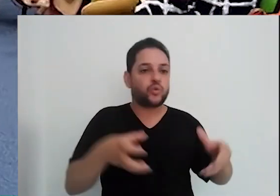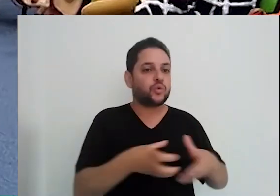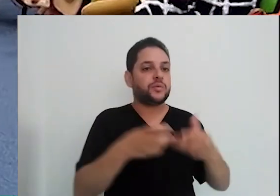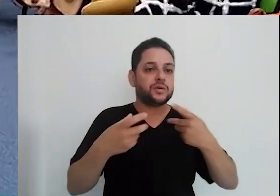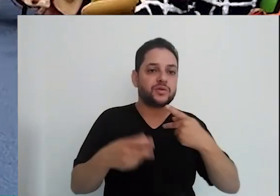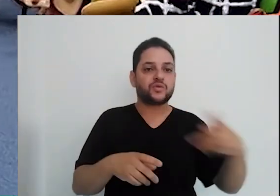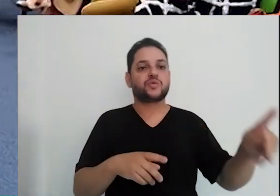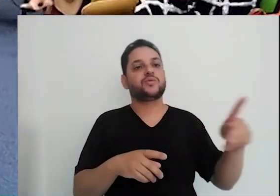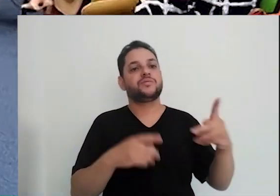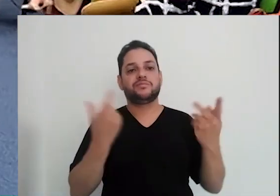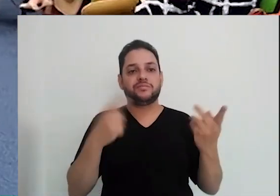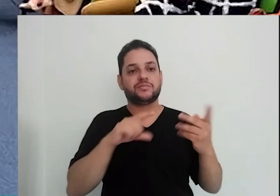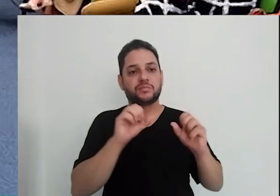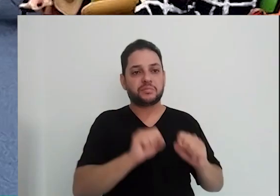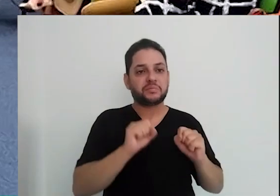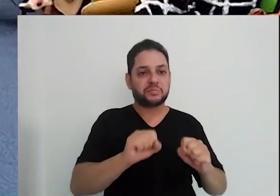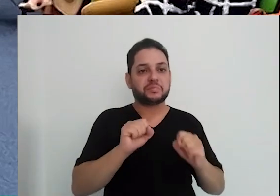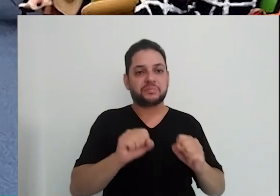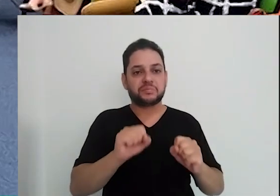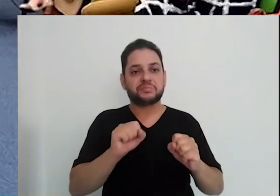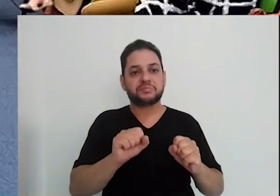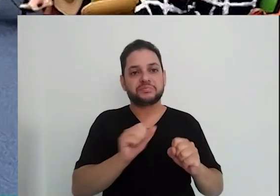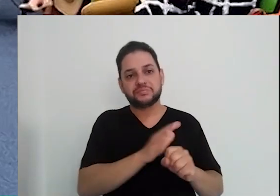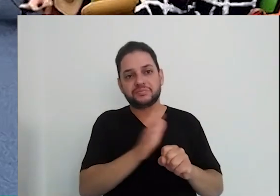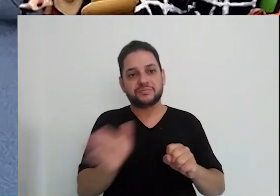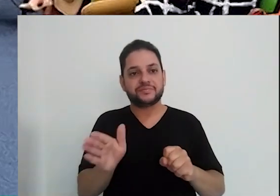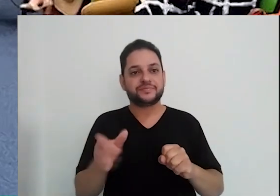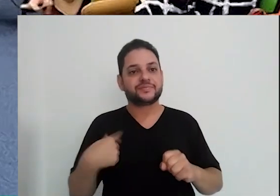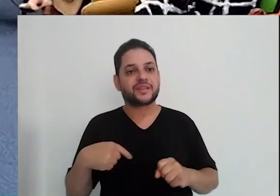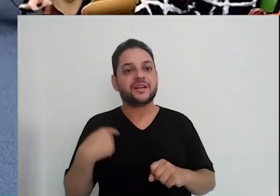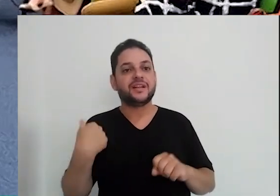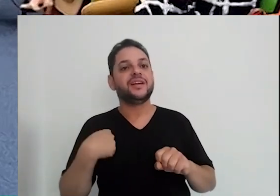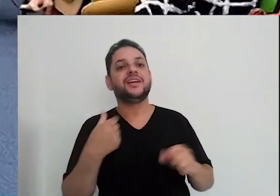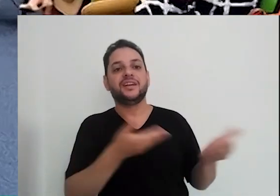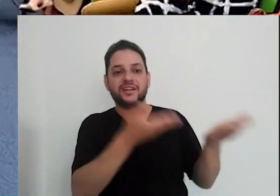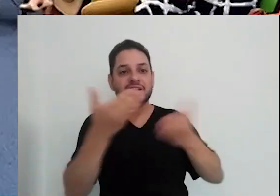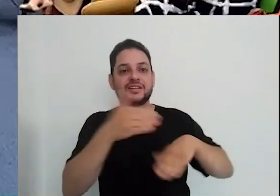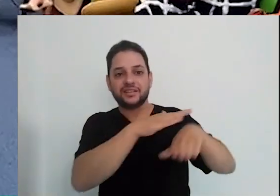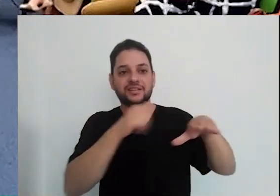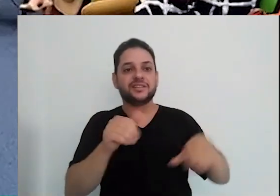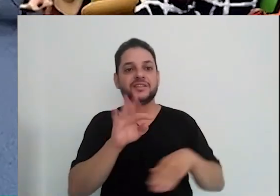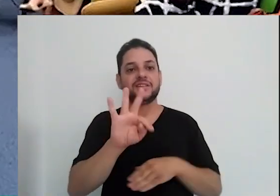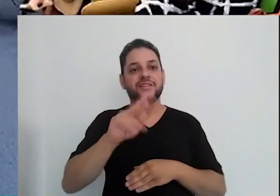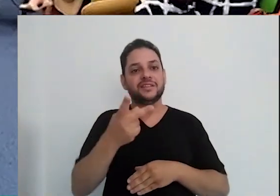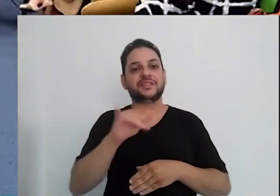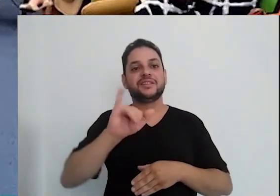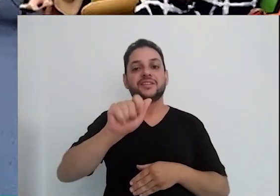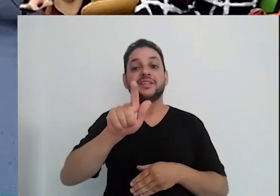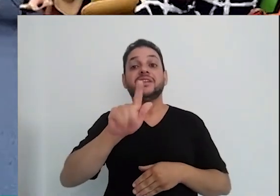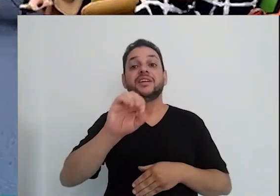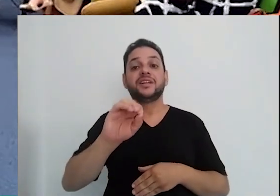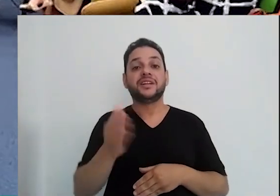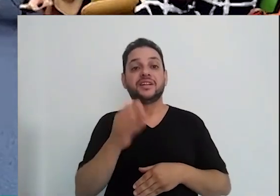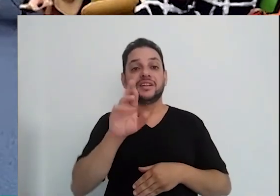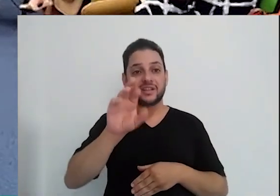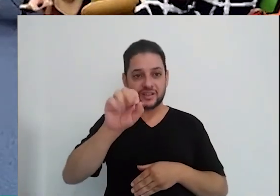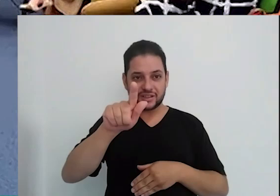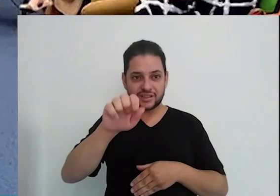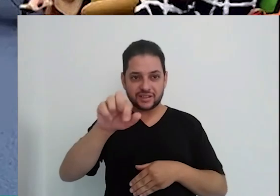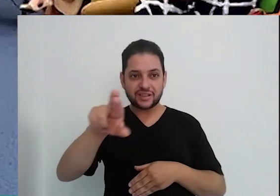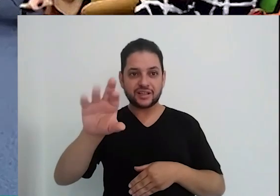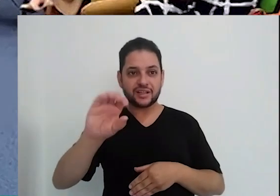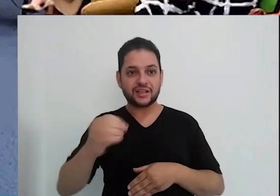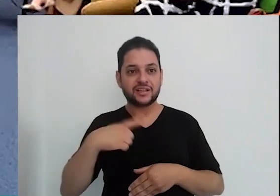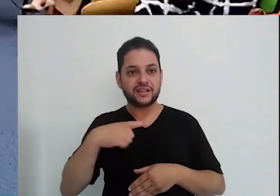achar que pode fazer Bom proveito chago chamo oago rogo participar de uma coisa parecida com essa